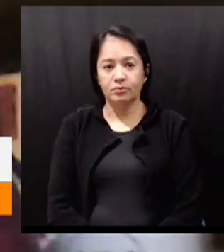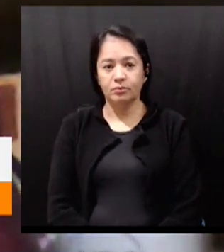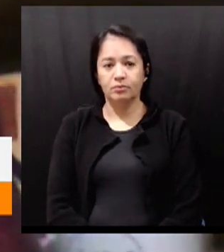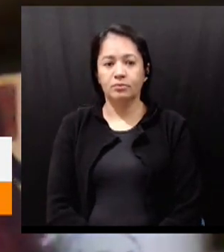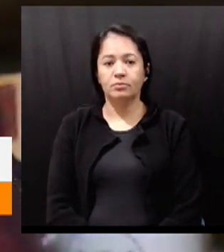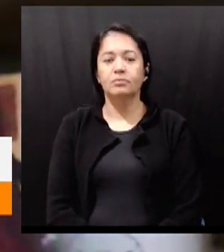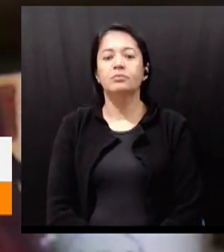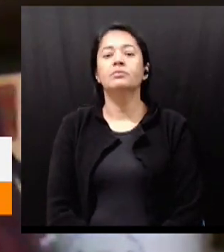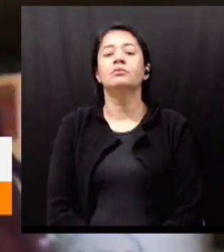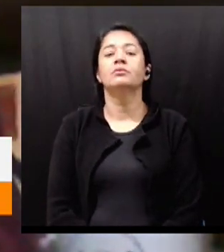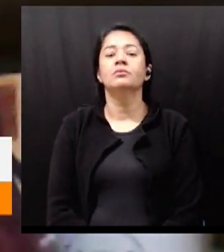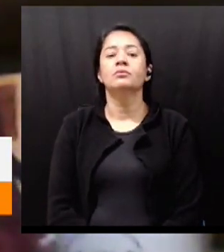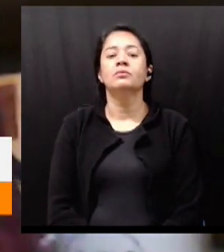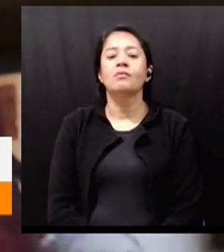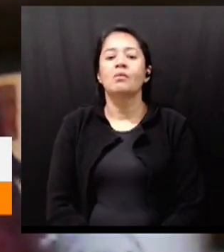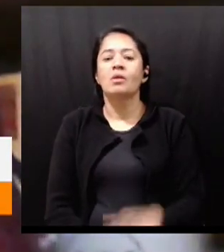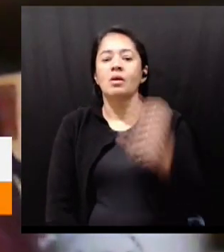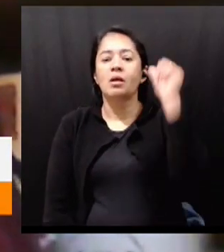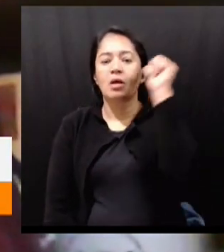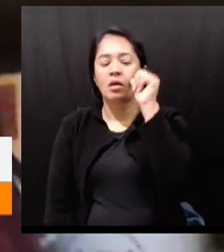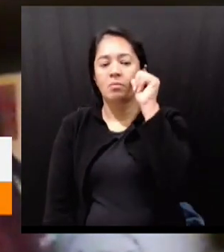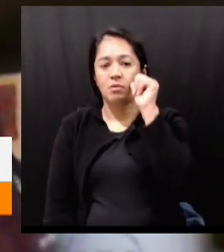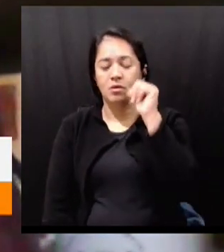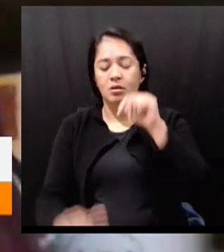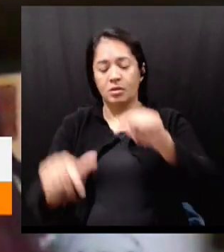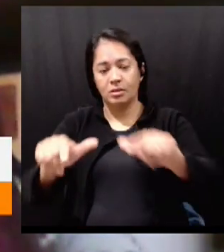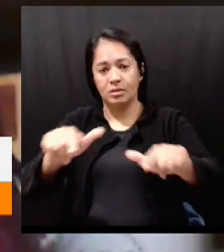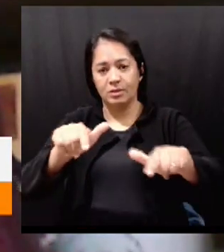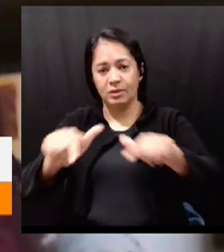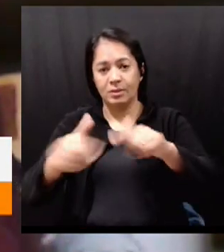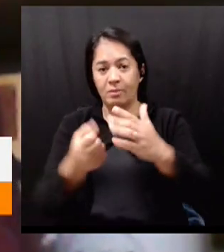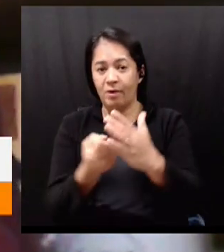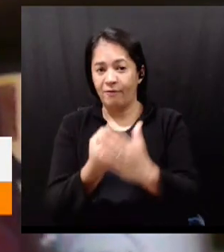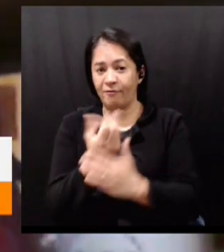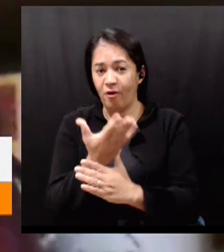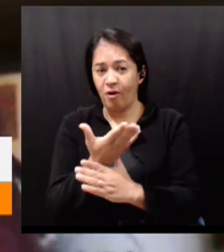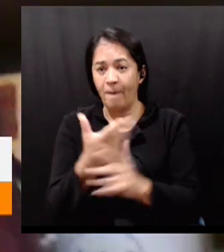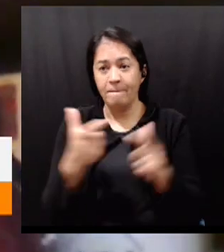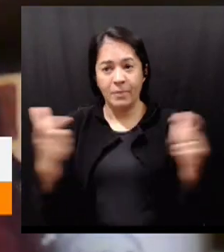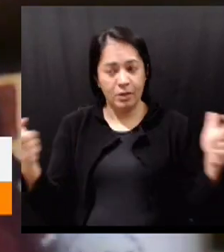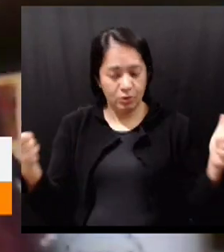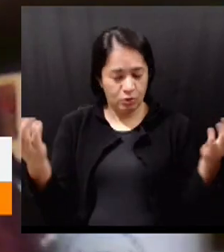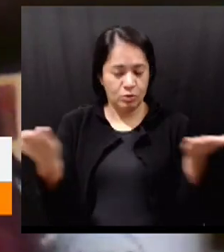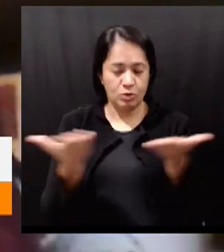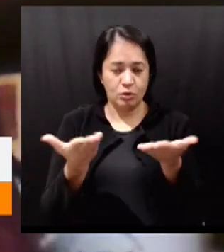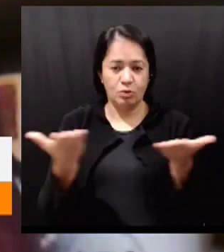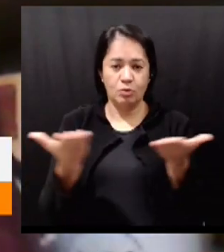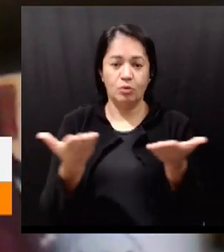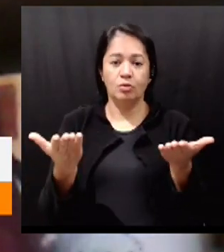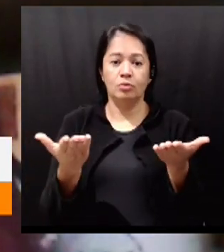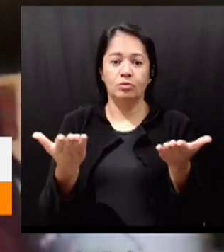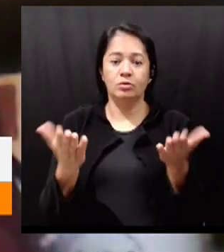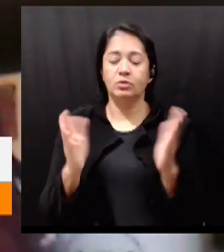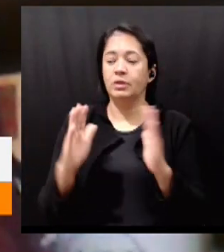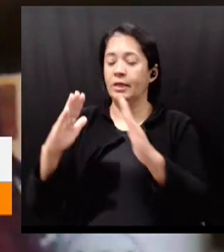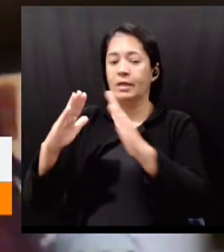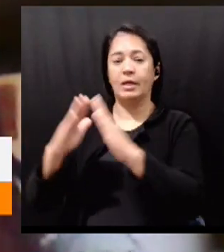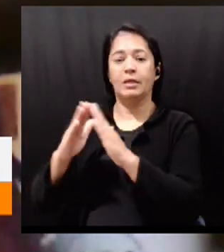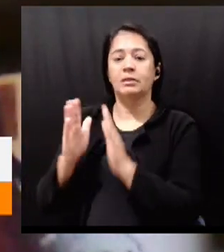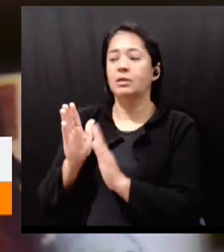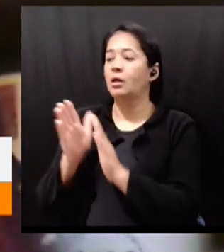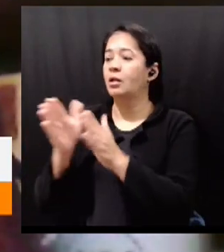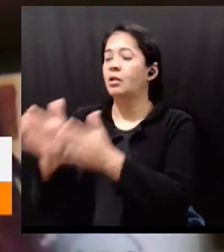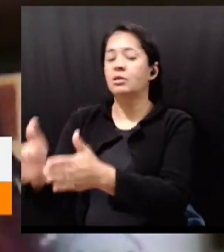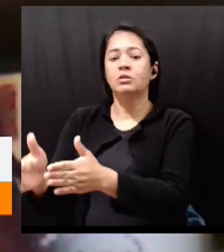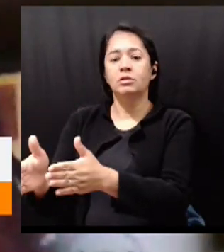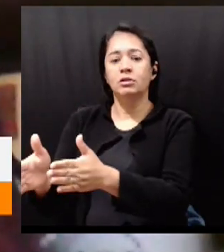A mulher, quando ela trabalha fora, que é a maioria hoje, ela chega em casa e às